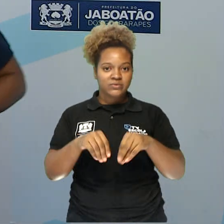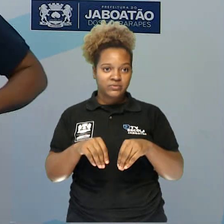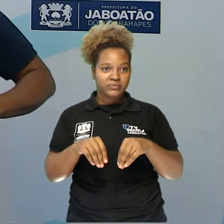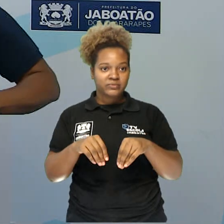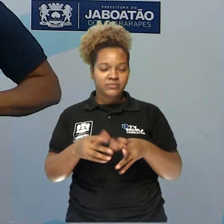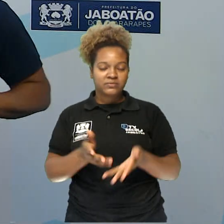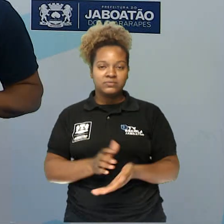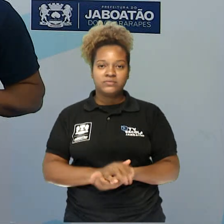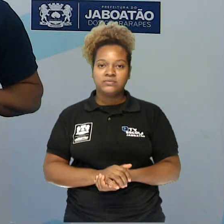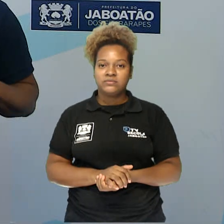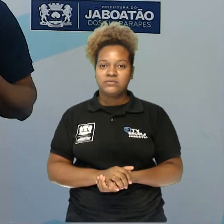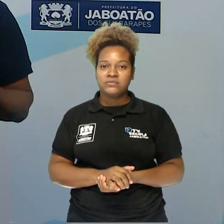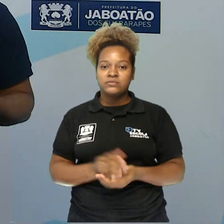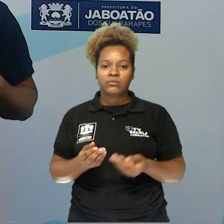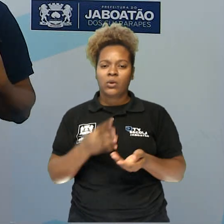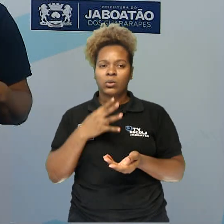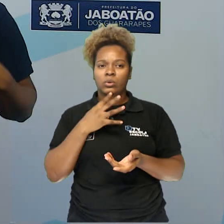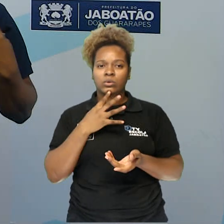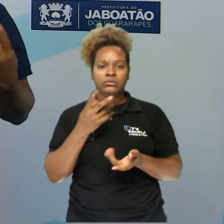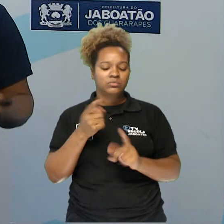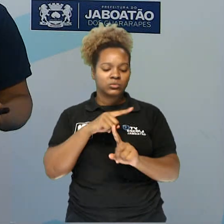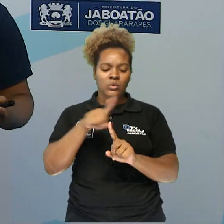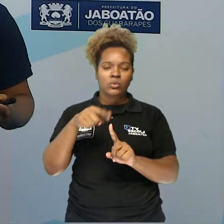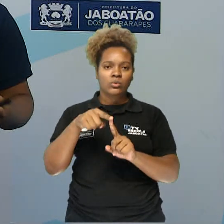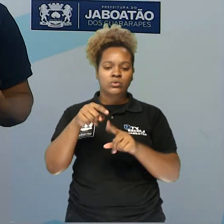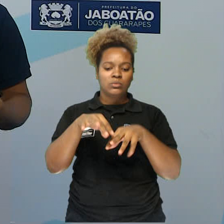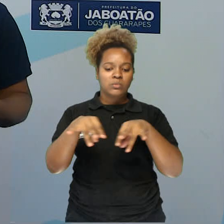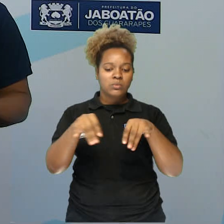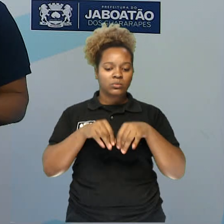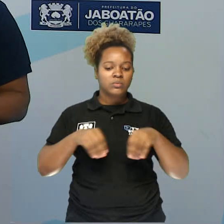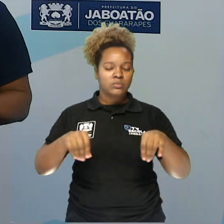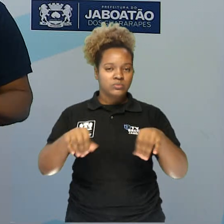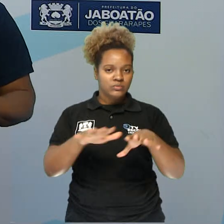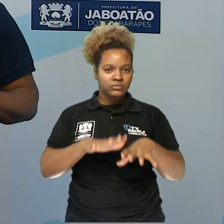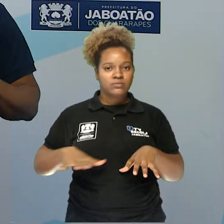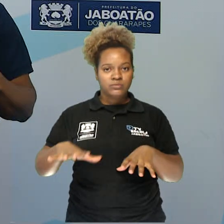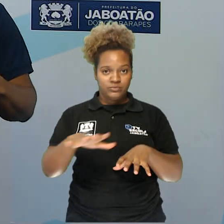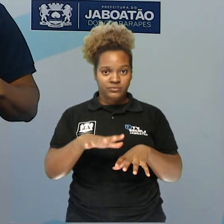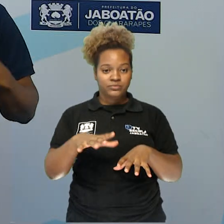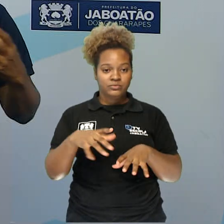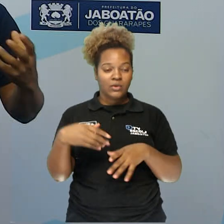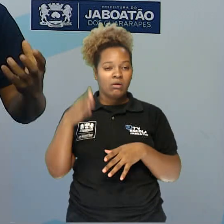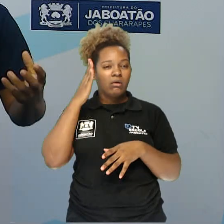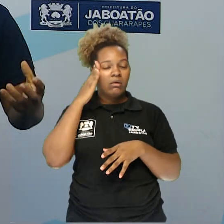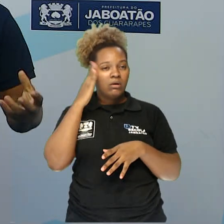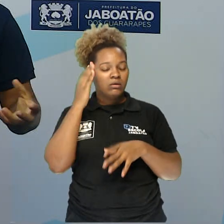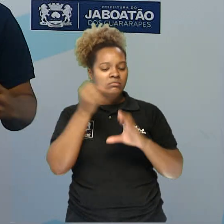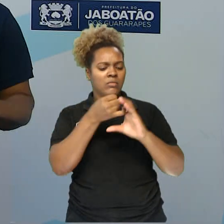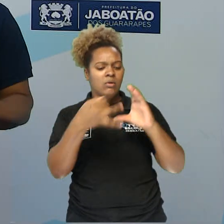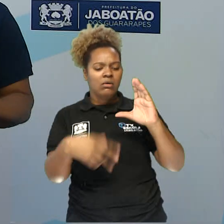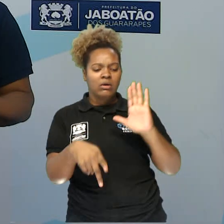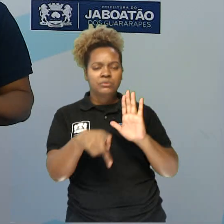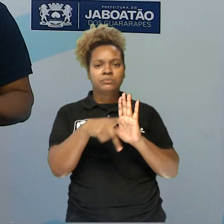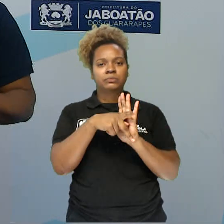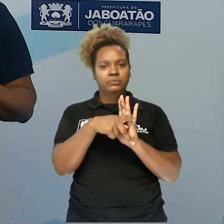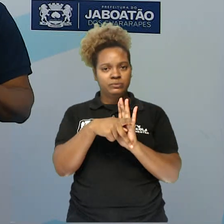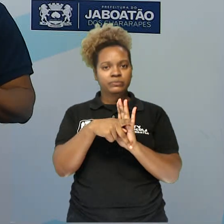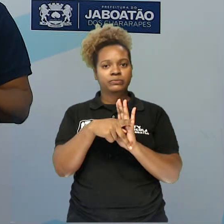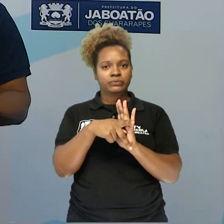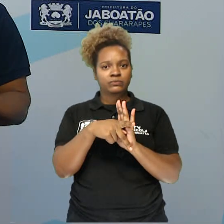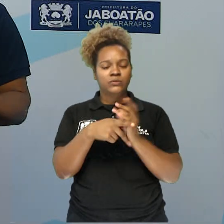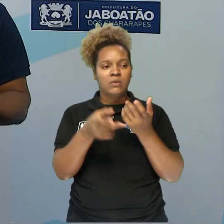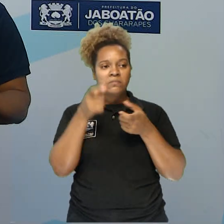Vamos agora conhecer os tipos de solo, tá bom? Para entendermos suas características, né, é